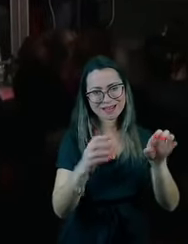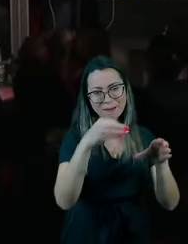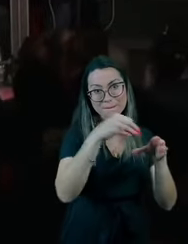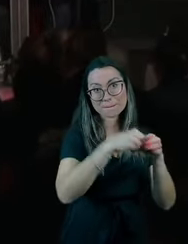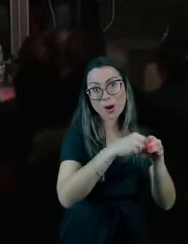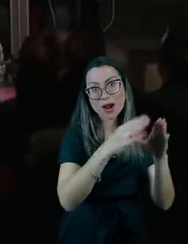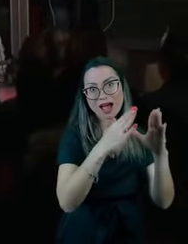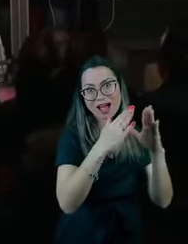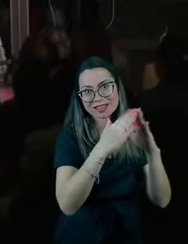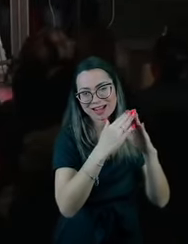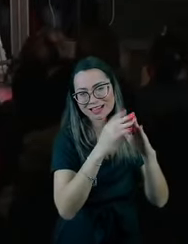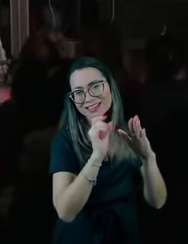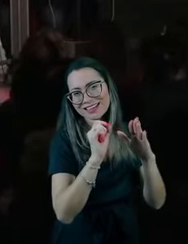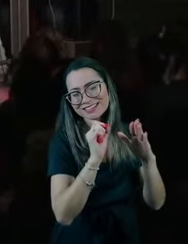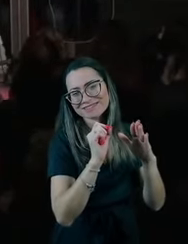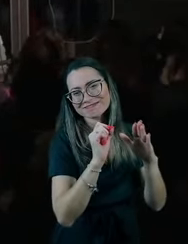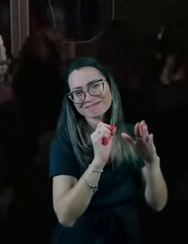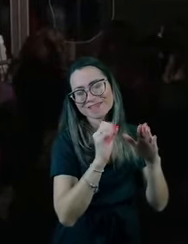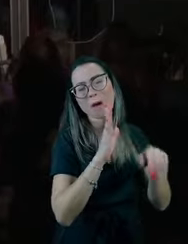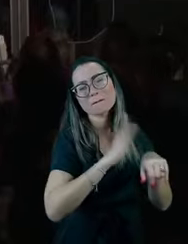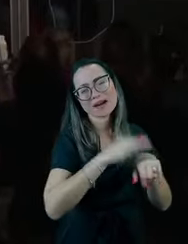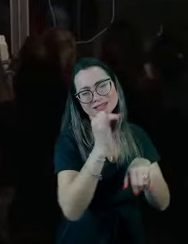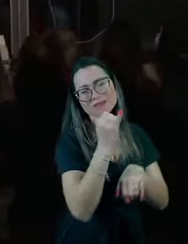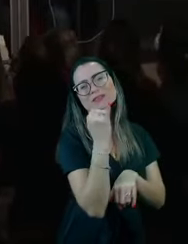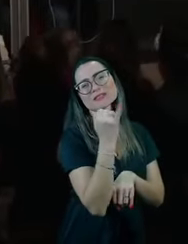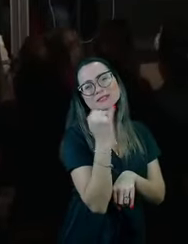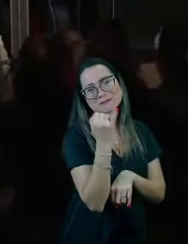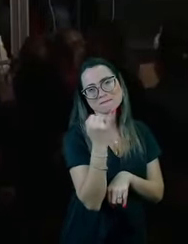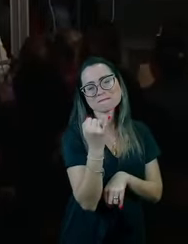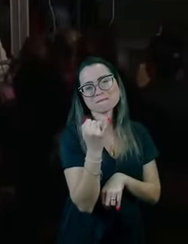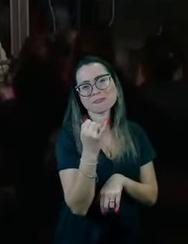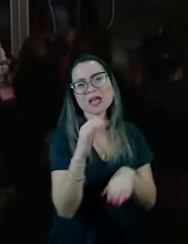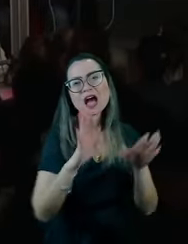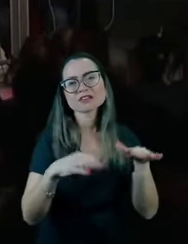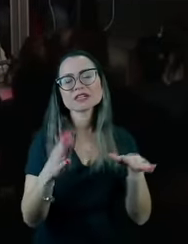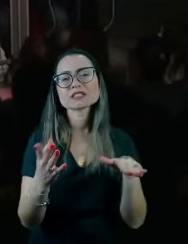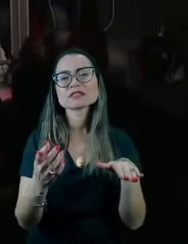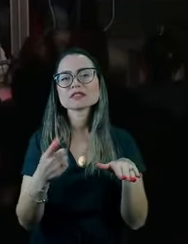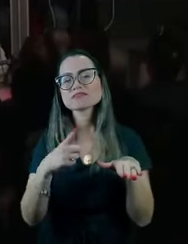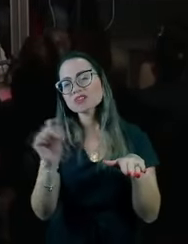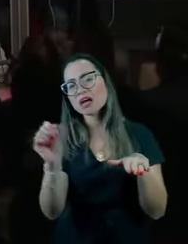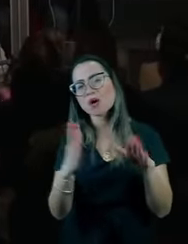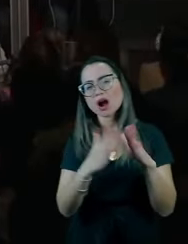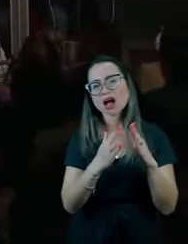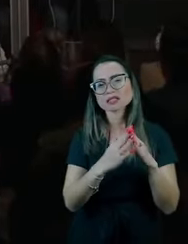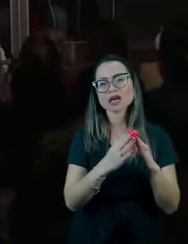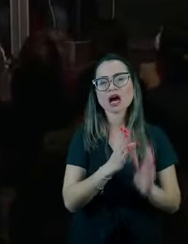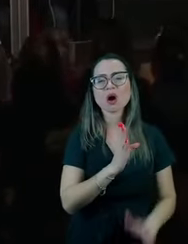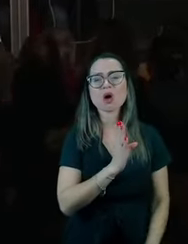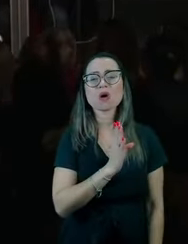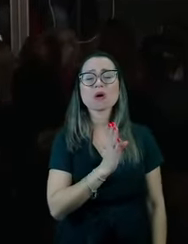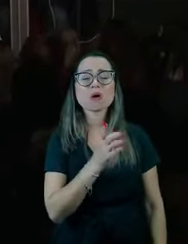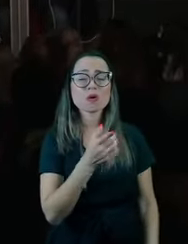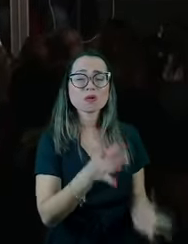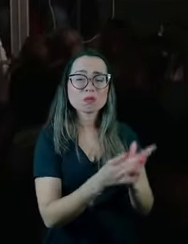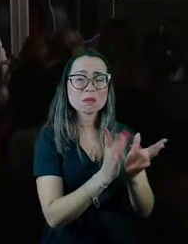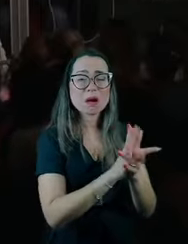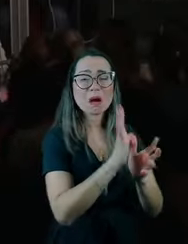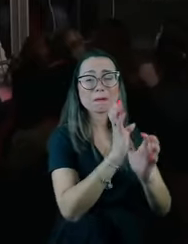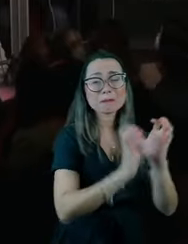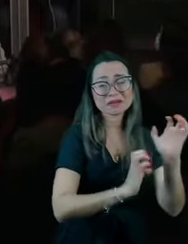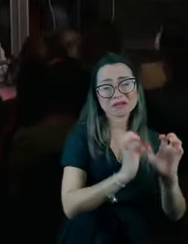você saiu magoada com seu marido, entristecida, coração endurecido, com seus filhos. Quando você chegar em casa hoje, dê um